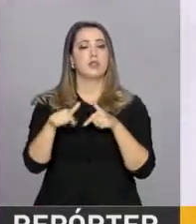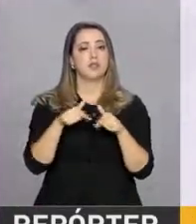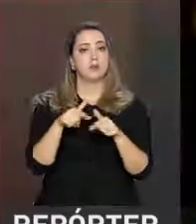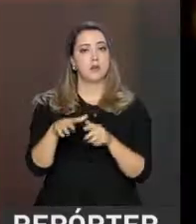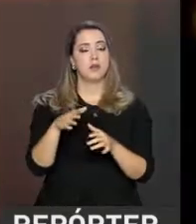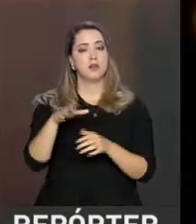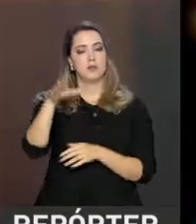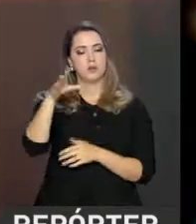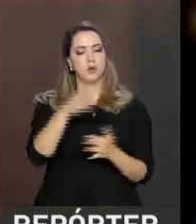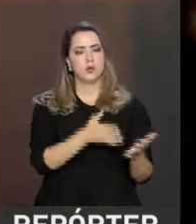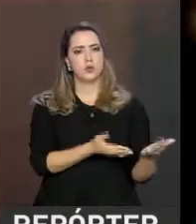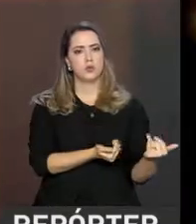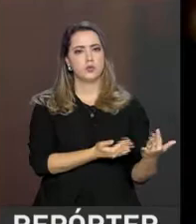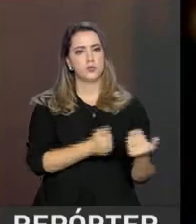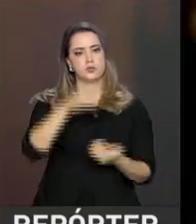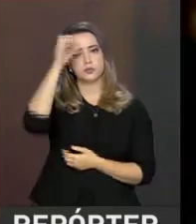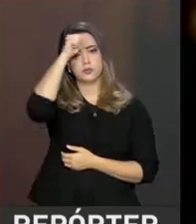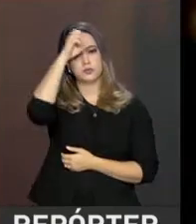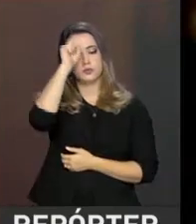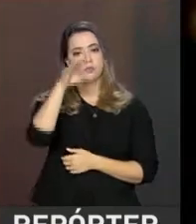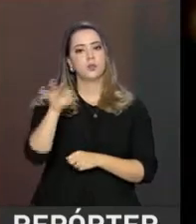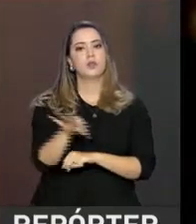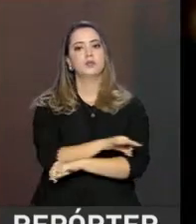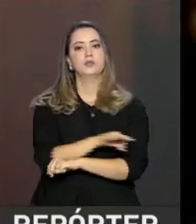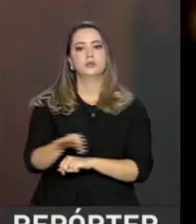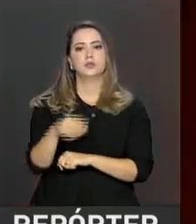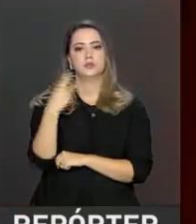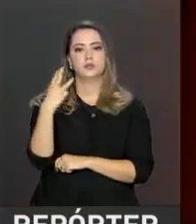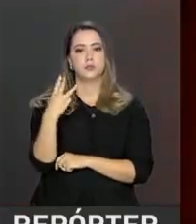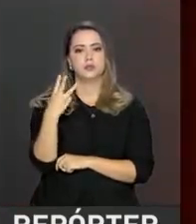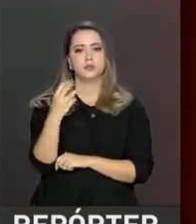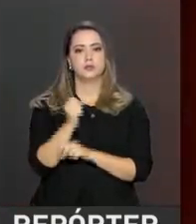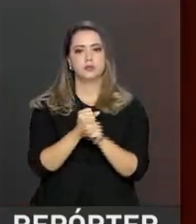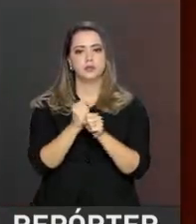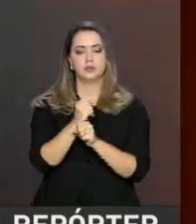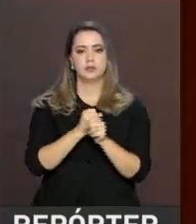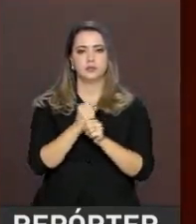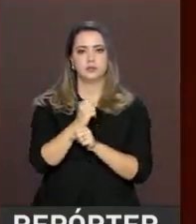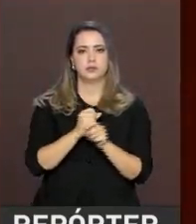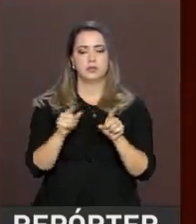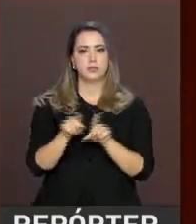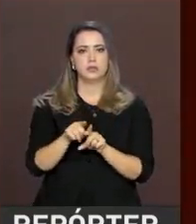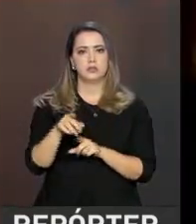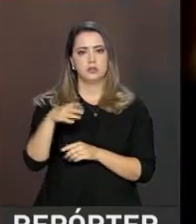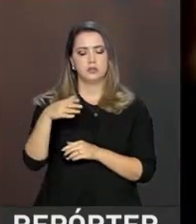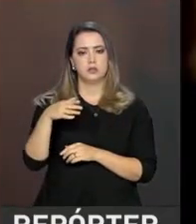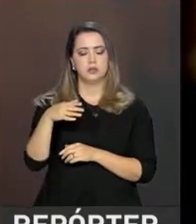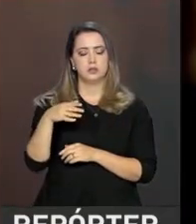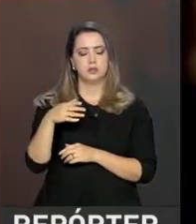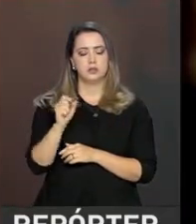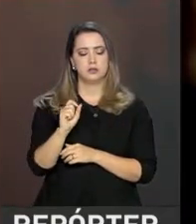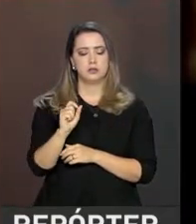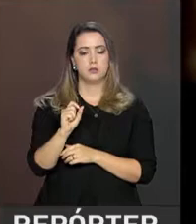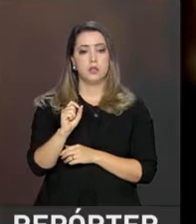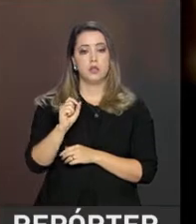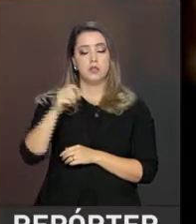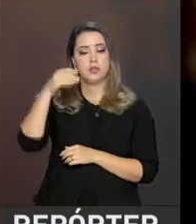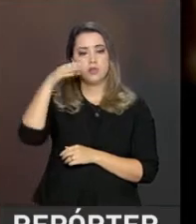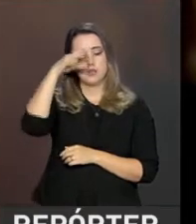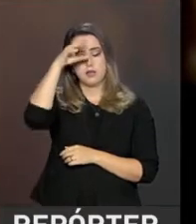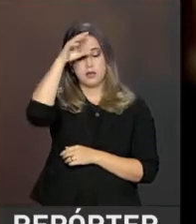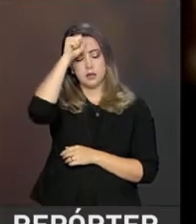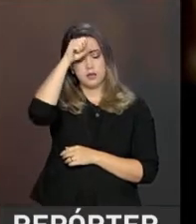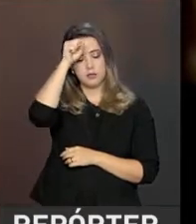em uma empresa de engenharia há três anos e acredita que o programa abriu as portas para sua qualificação